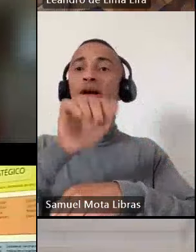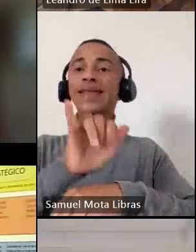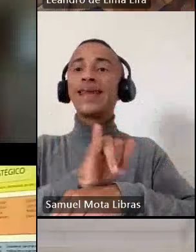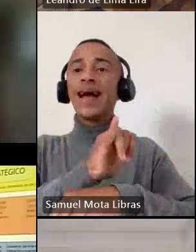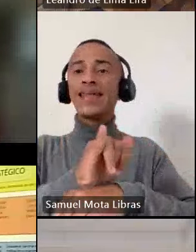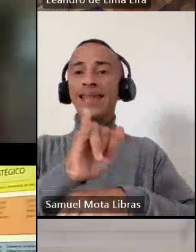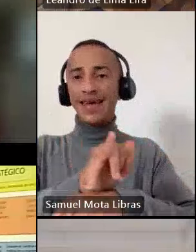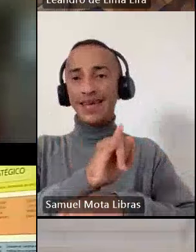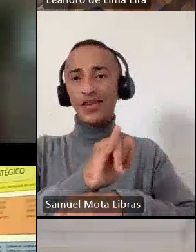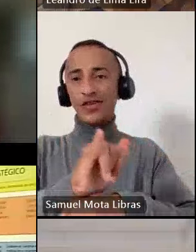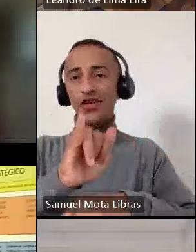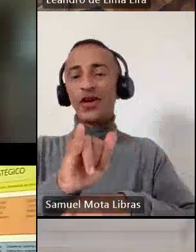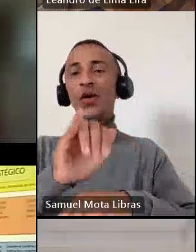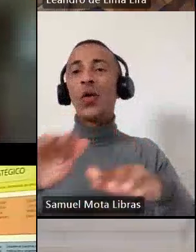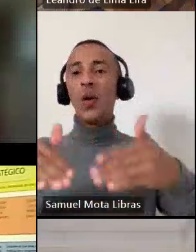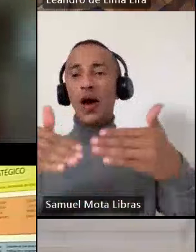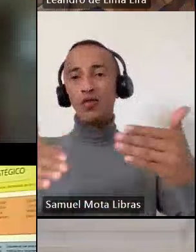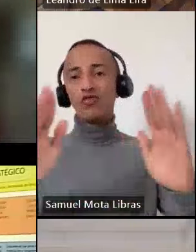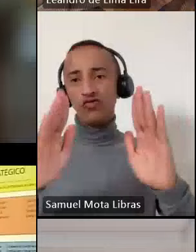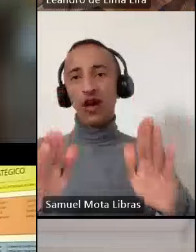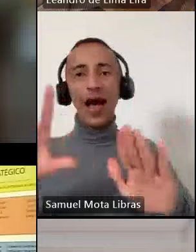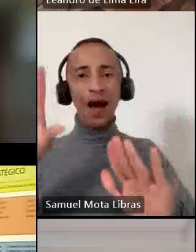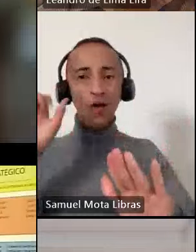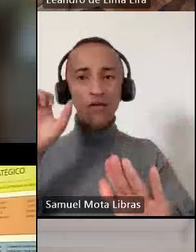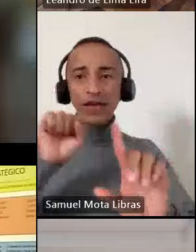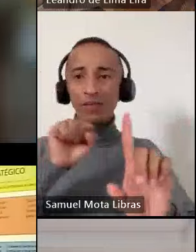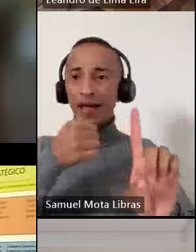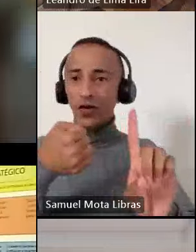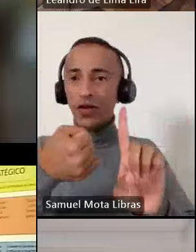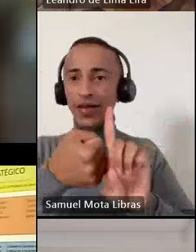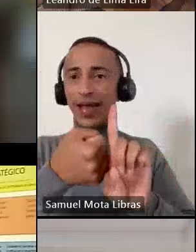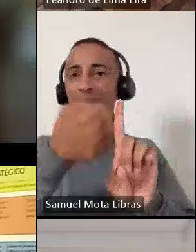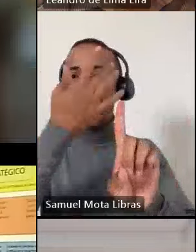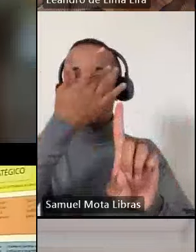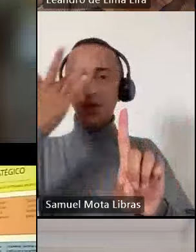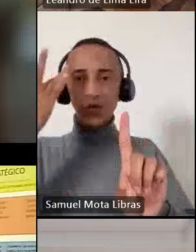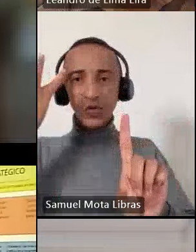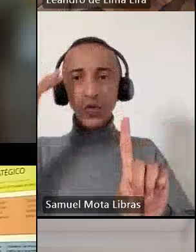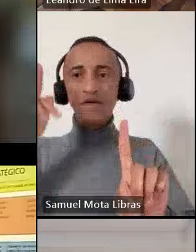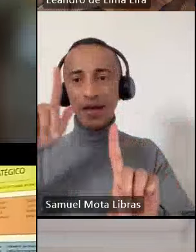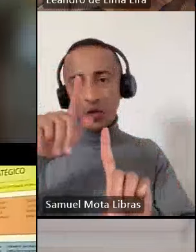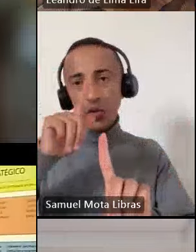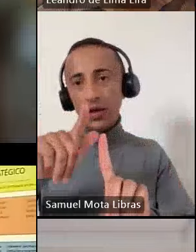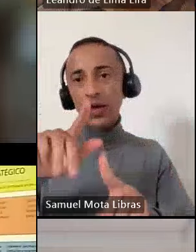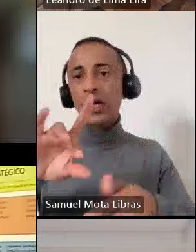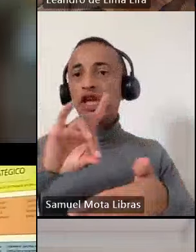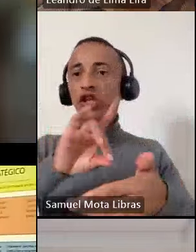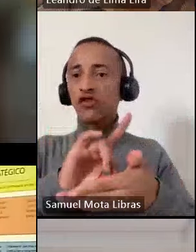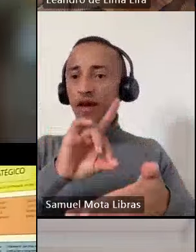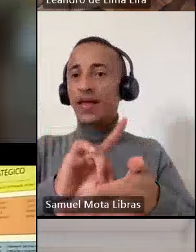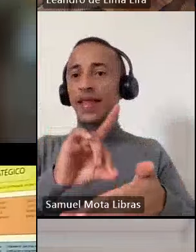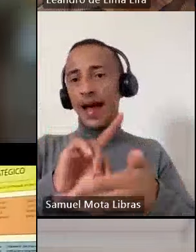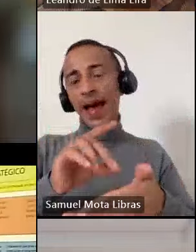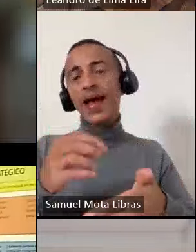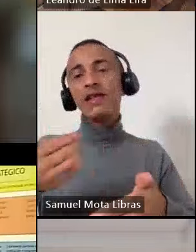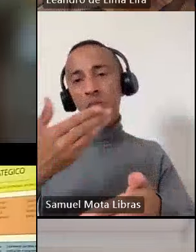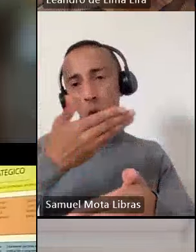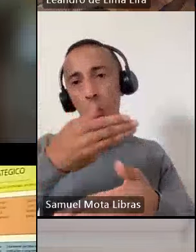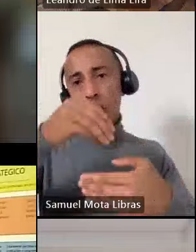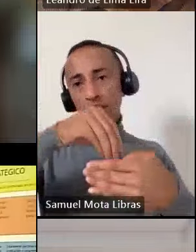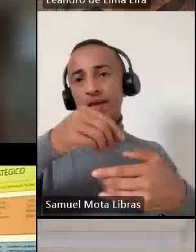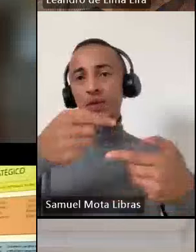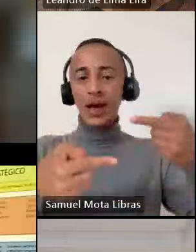ouvir a sociedade que assim pessoas que vão ser beneficiárias da política quanto estudiosos do tema enfim tem feito rodadas de